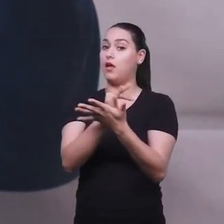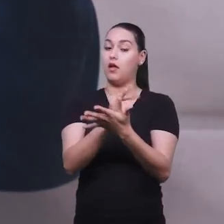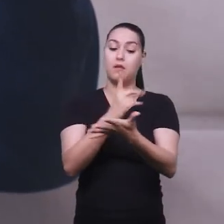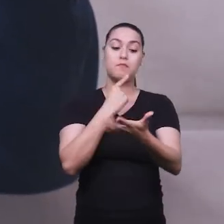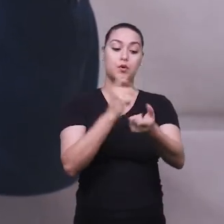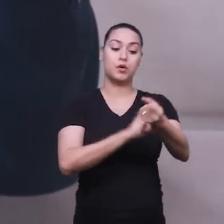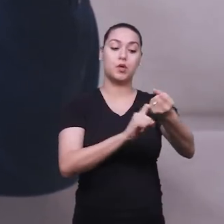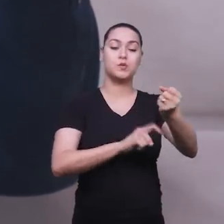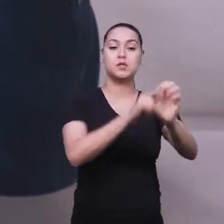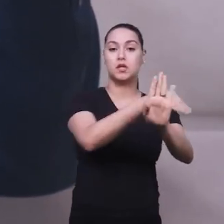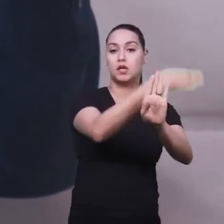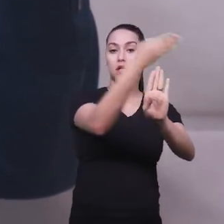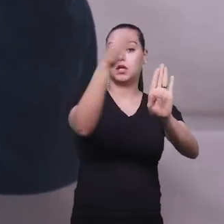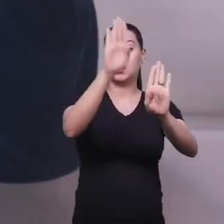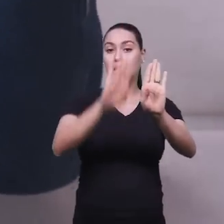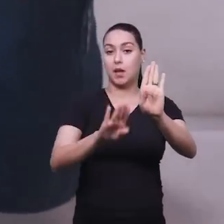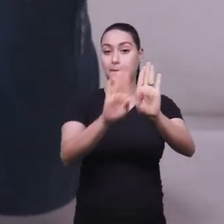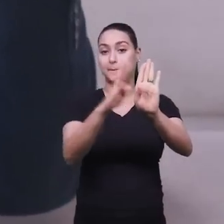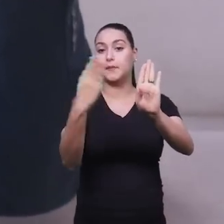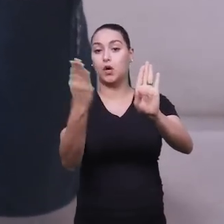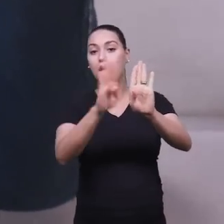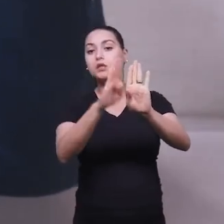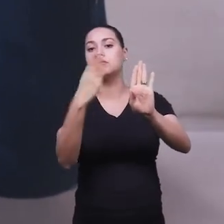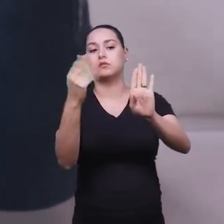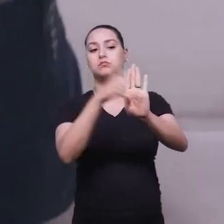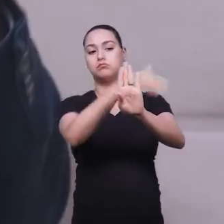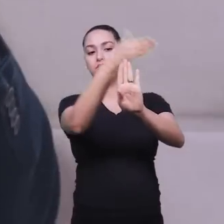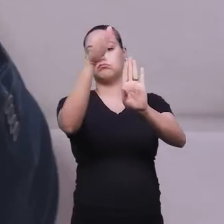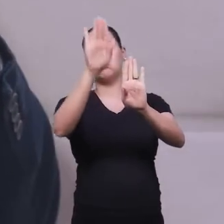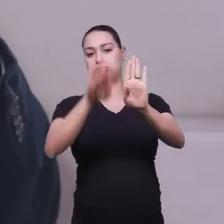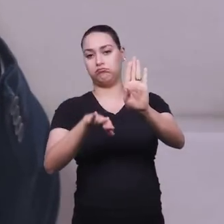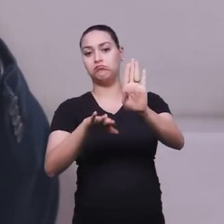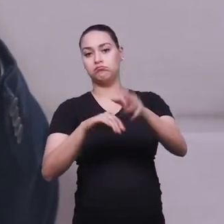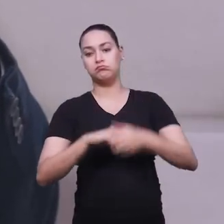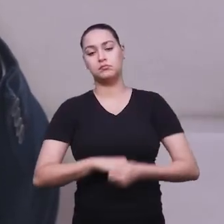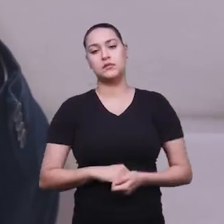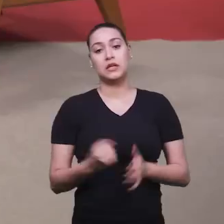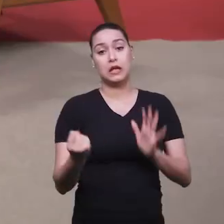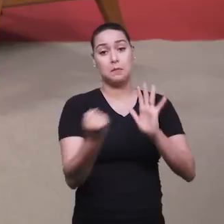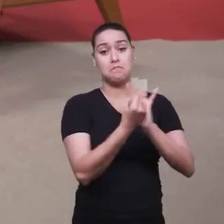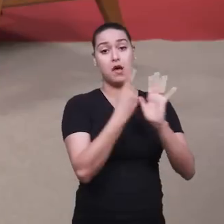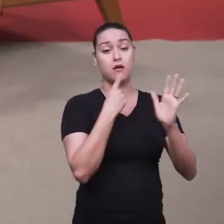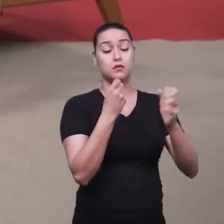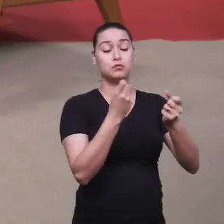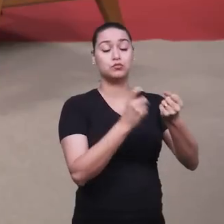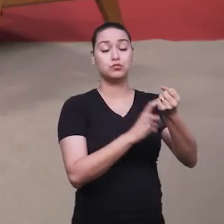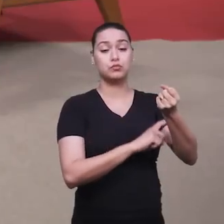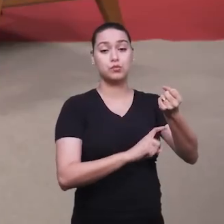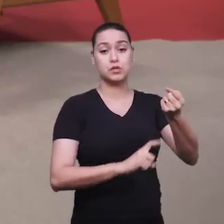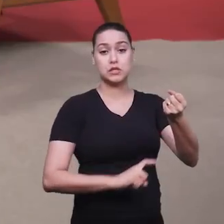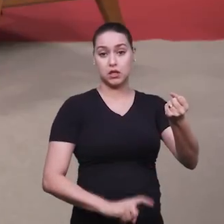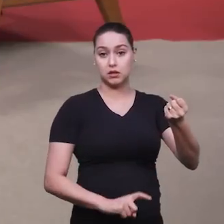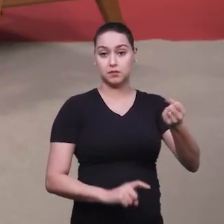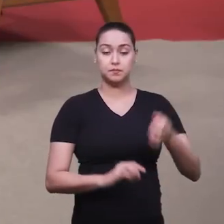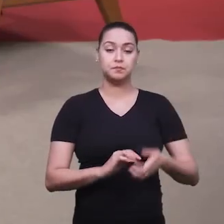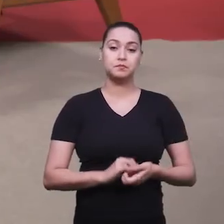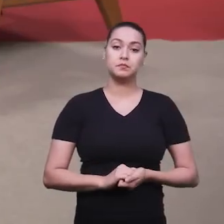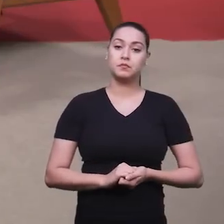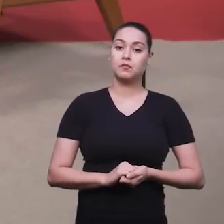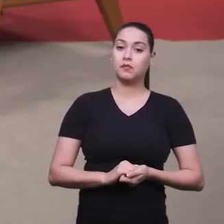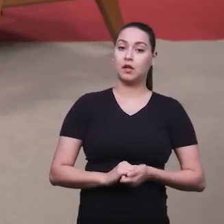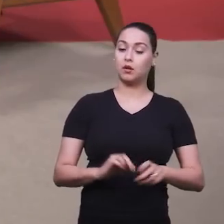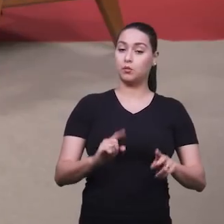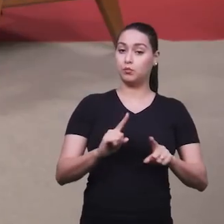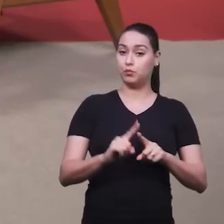fé na palavra de Deus, que era a marca do sangue. Né? Então, eles iam passar